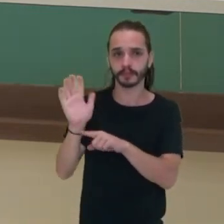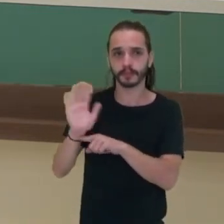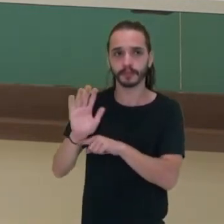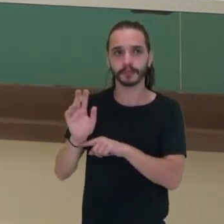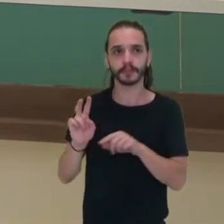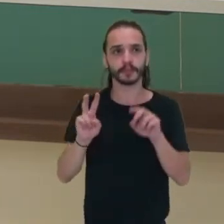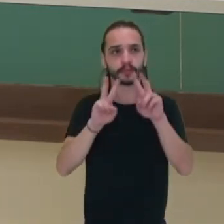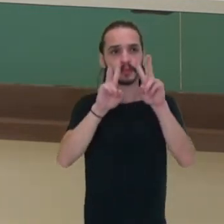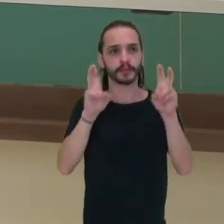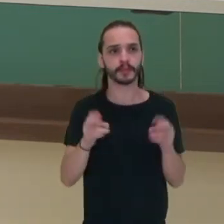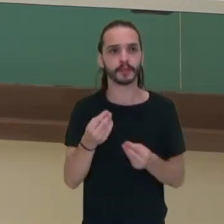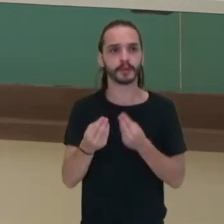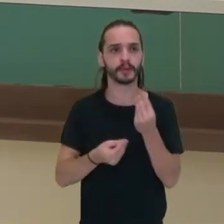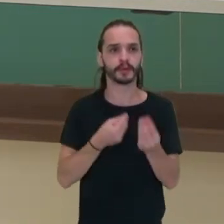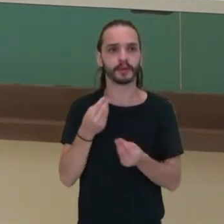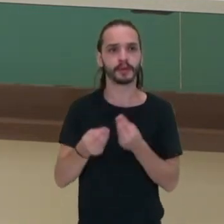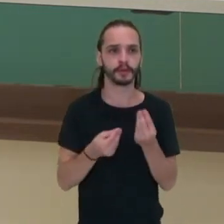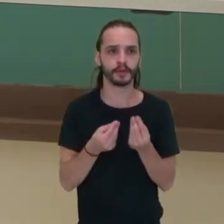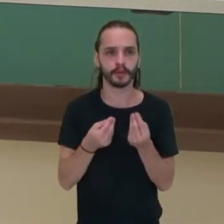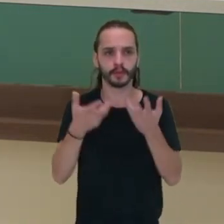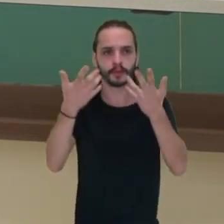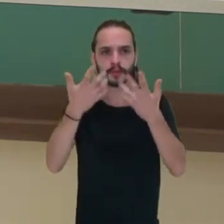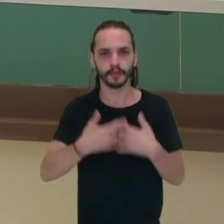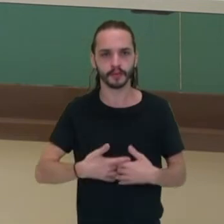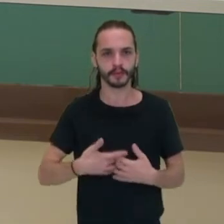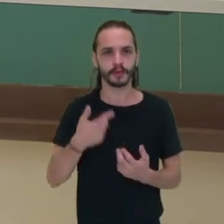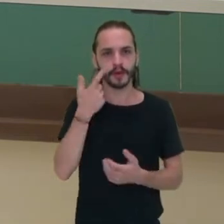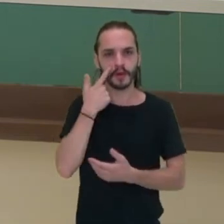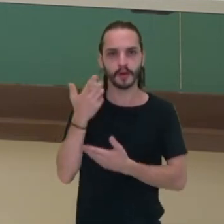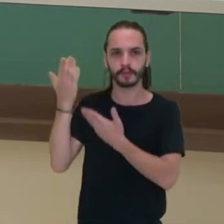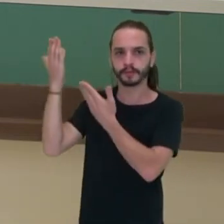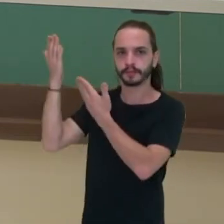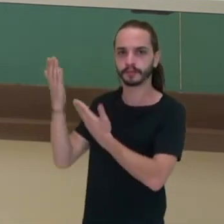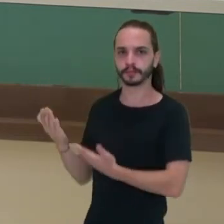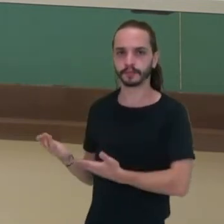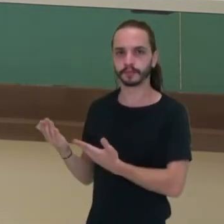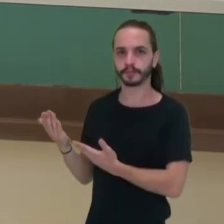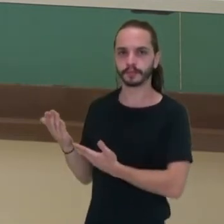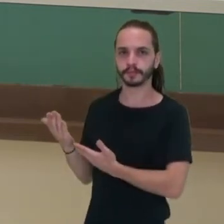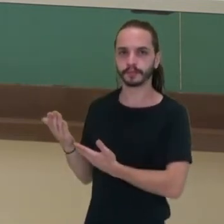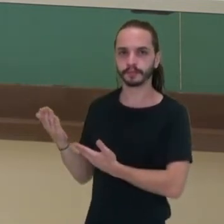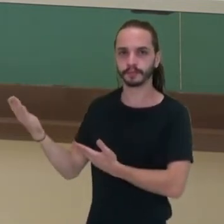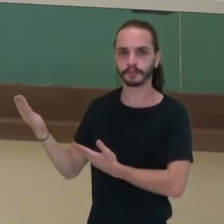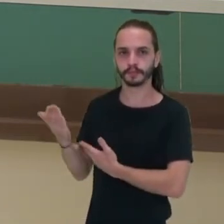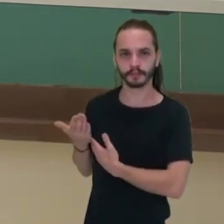sobre linkage, né? E crossing over ali também. Tá? Aqui teriam os